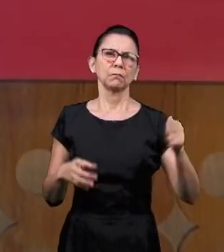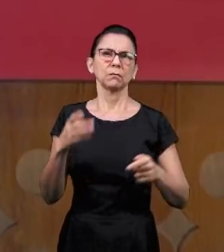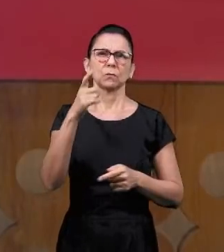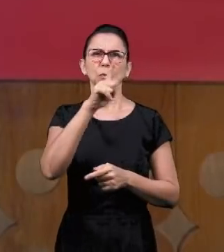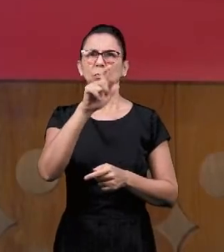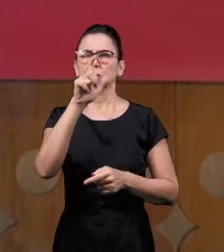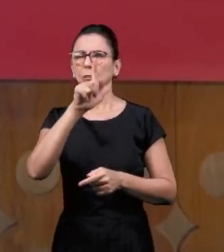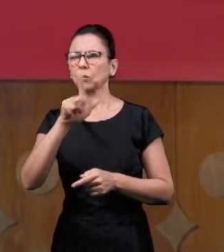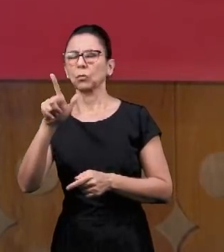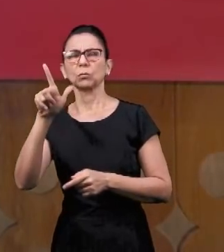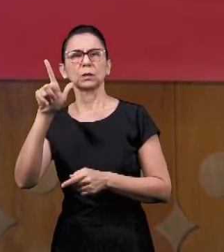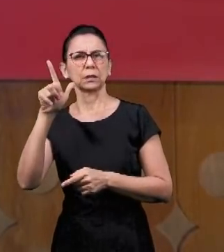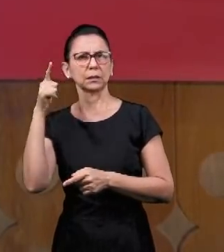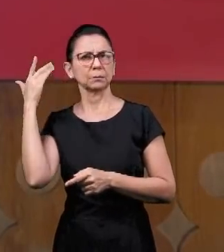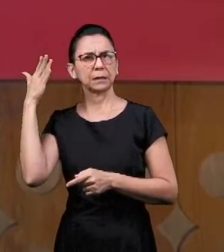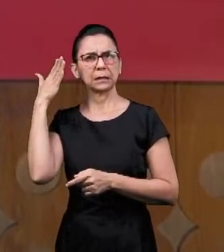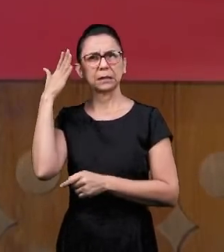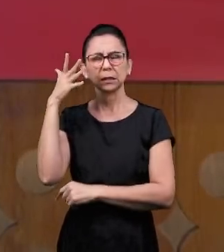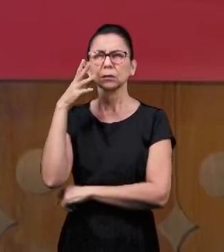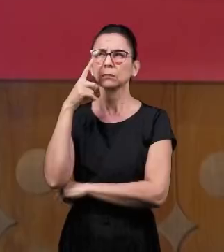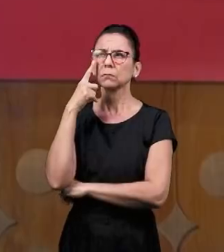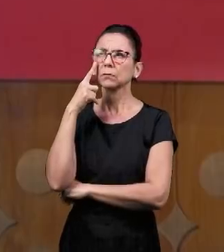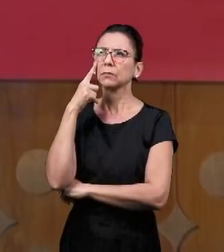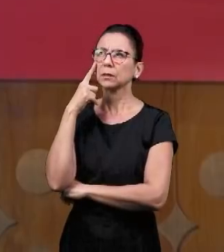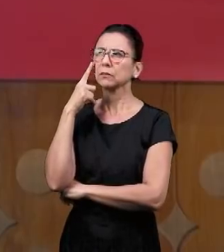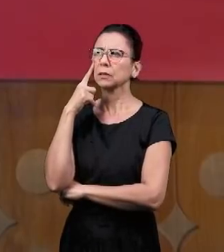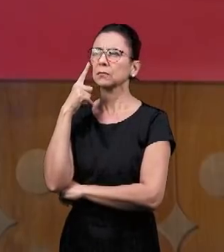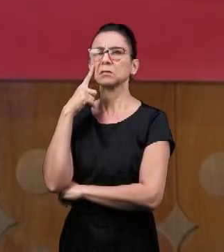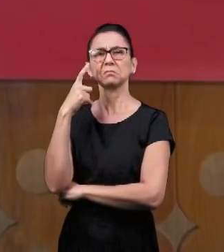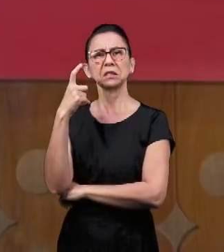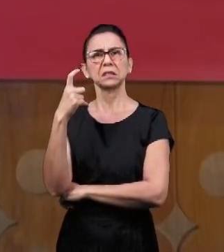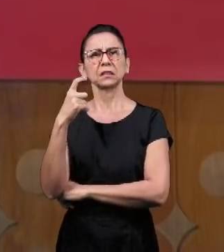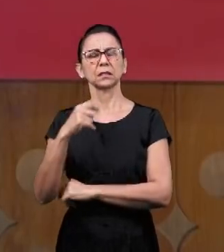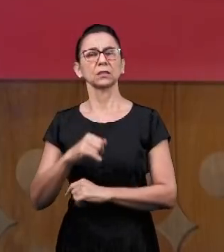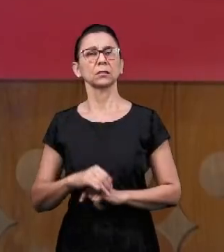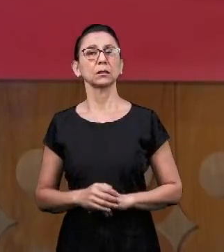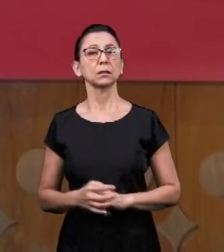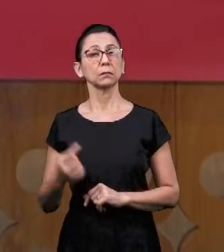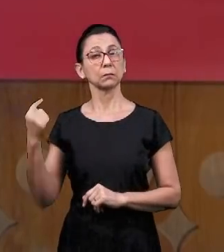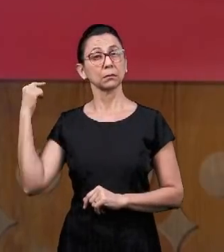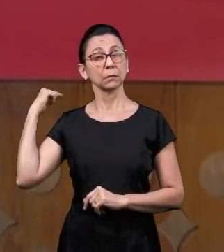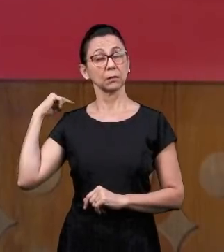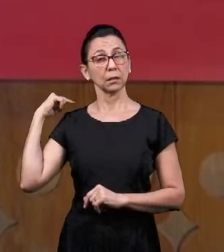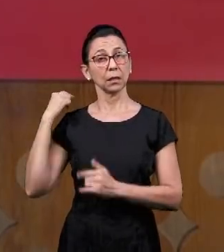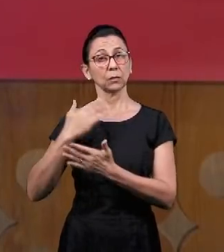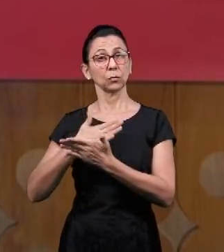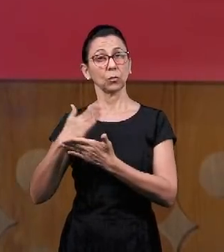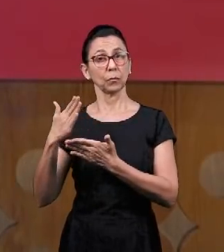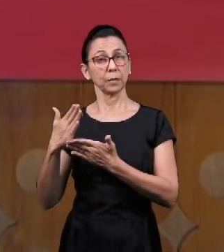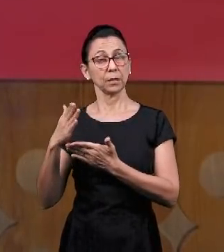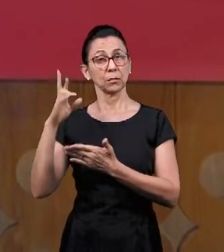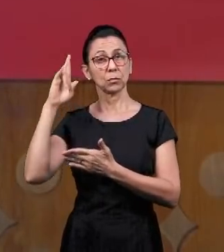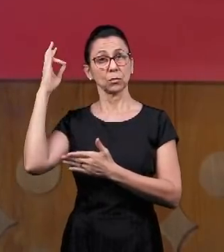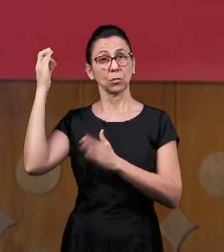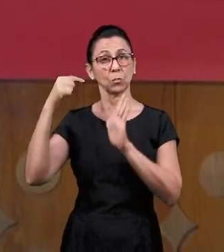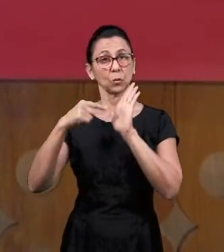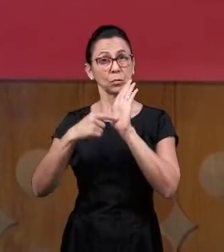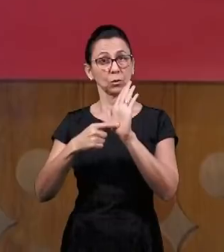enfim. Então, nós começamos a entender lá naquele início, e o Senhor tinha mostrado que Davi seria tipo dessa obra.